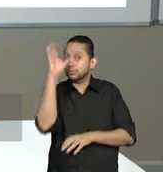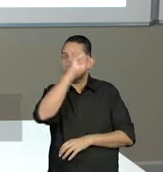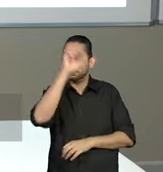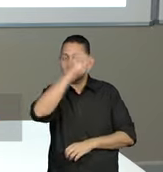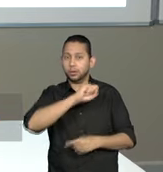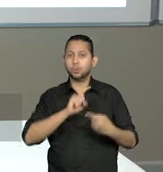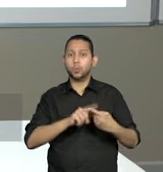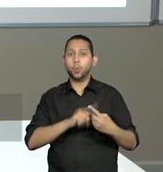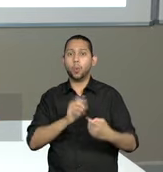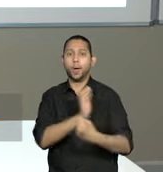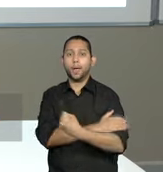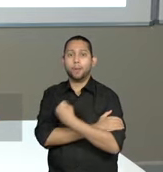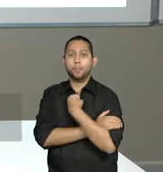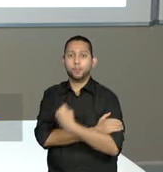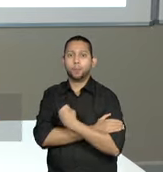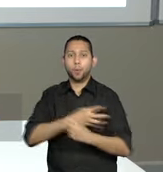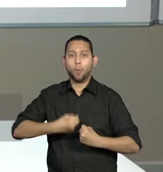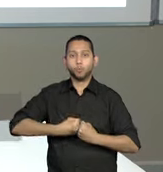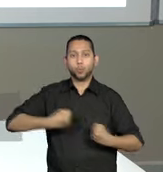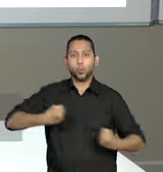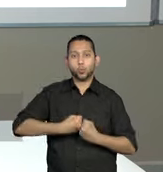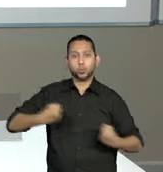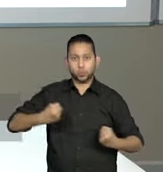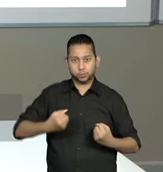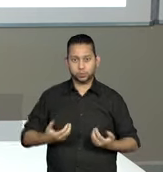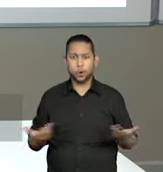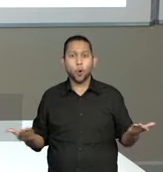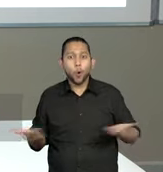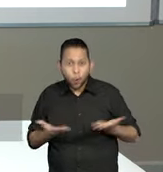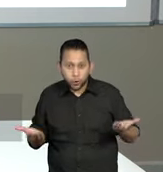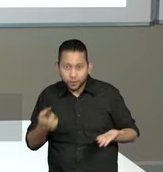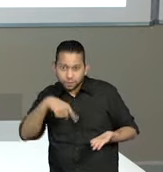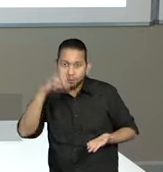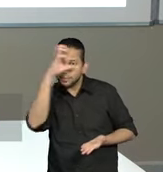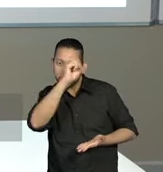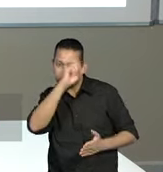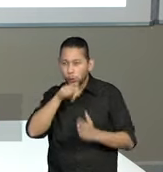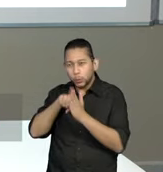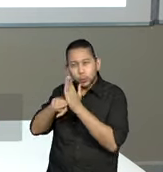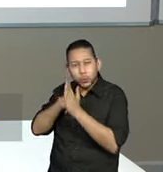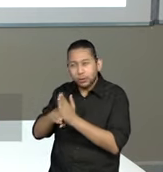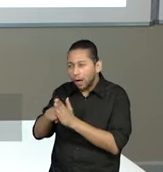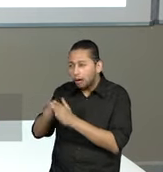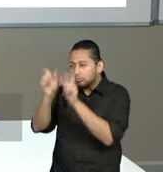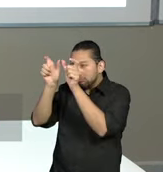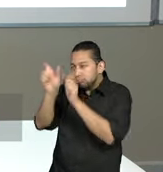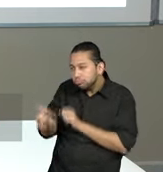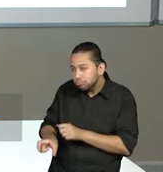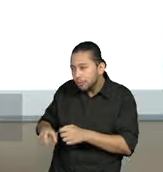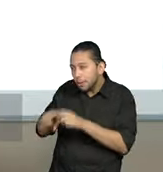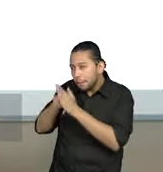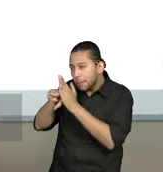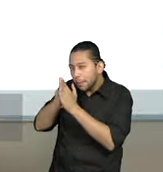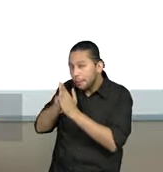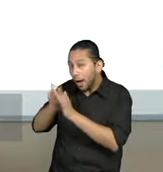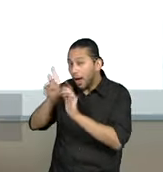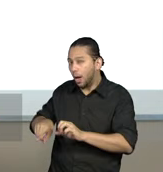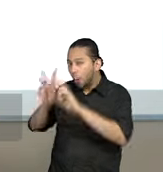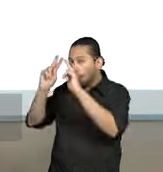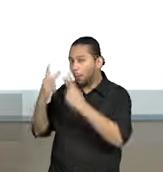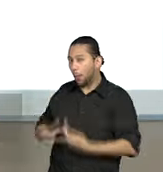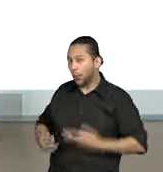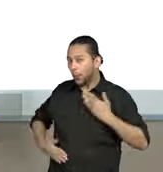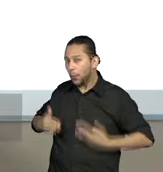estão todos prontos para a gente trabalhar com a máquina mais complexa que é o ser humano? Então, vamos